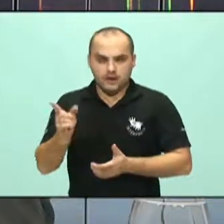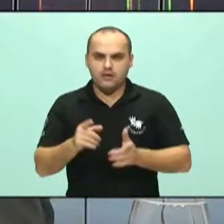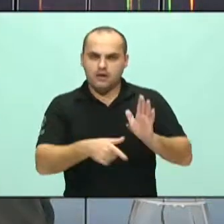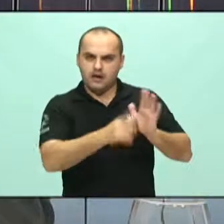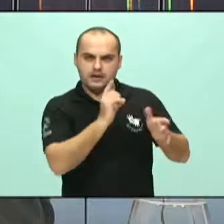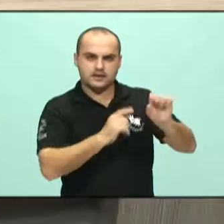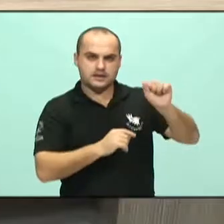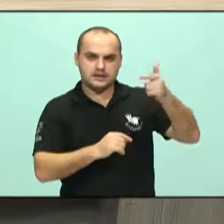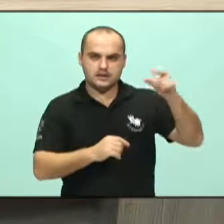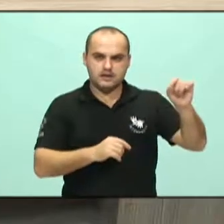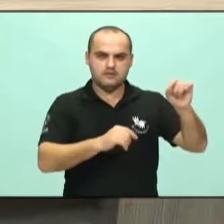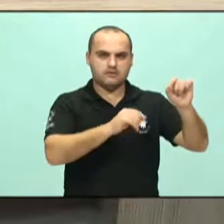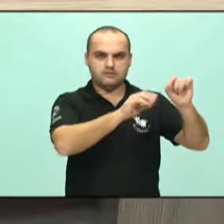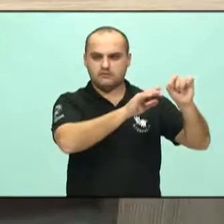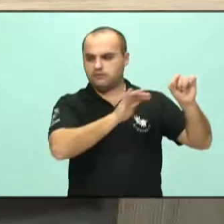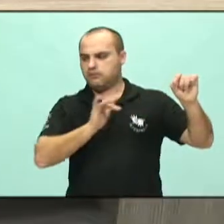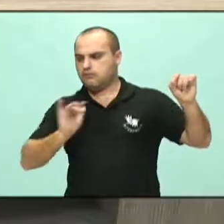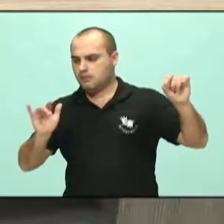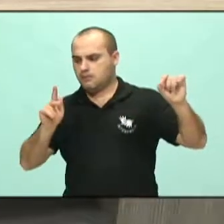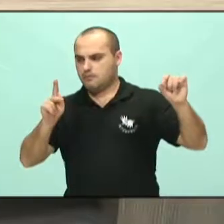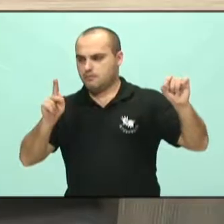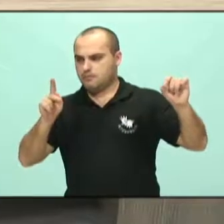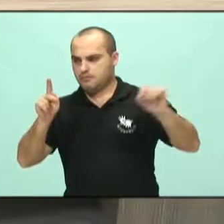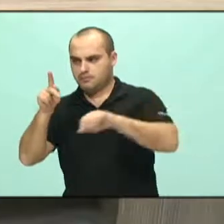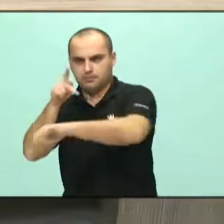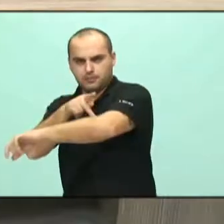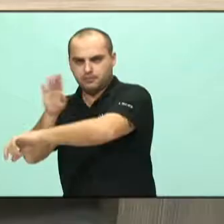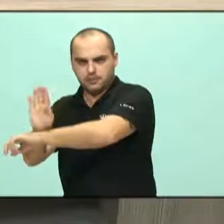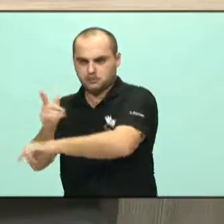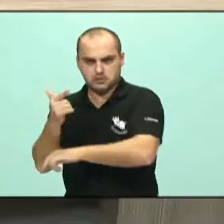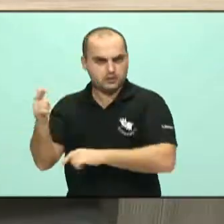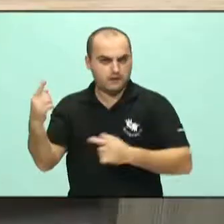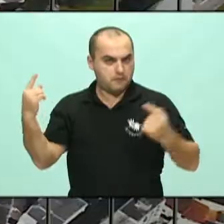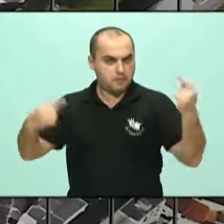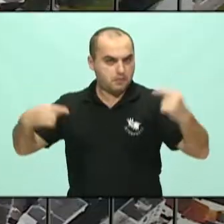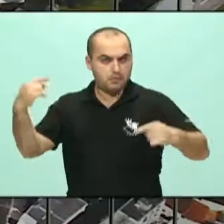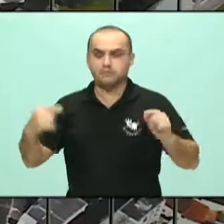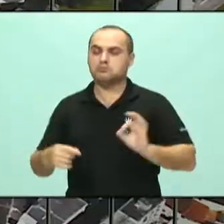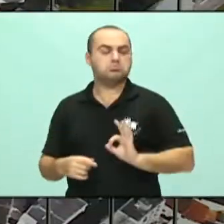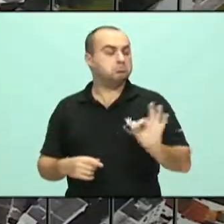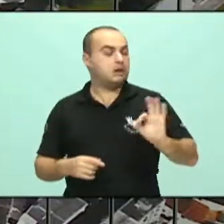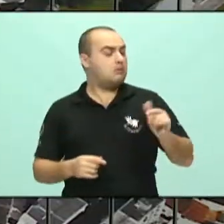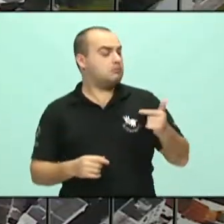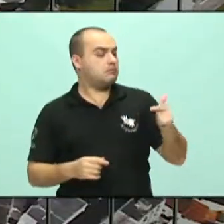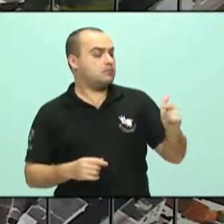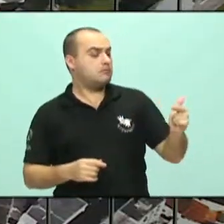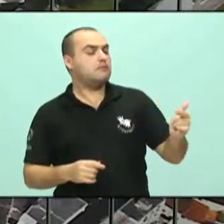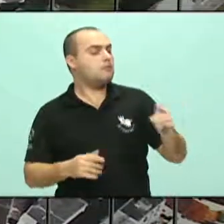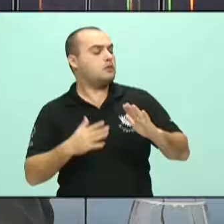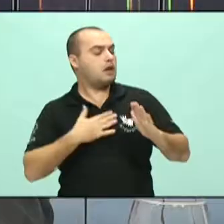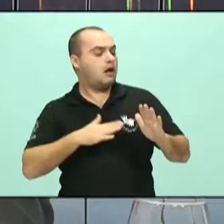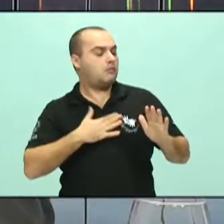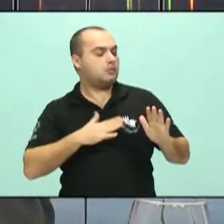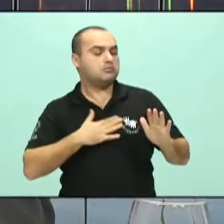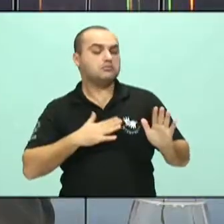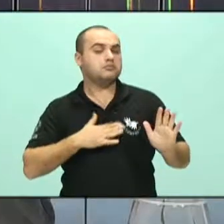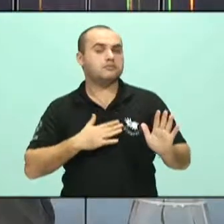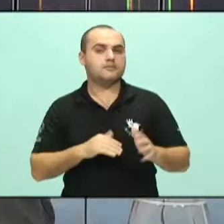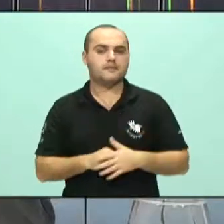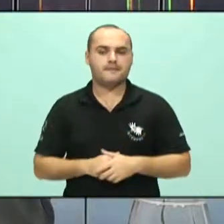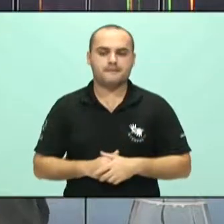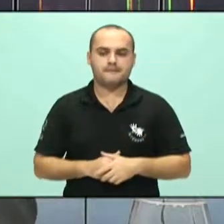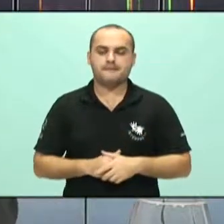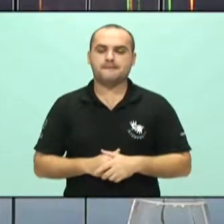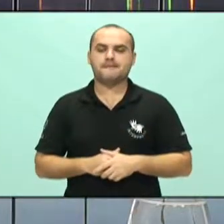teve tantos percalços? Não, de jeito nenhum. Não houve percalço nenhum, foi uma transição tranquila.